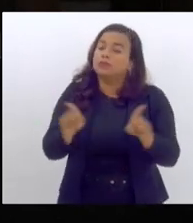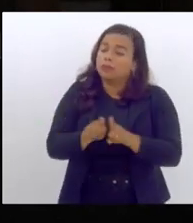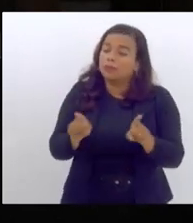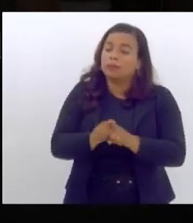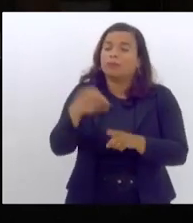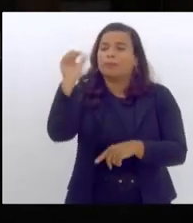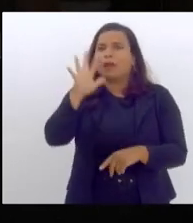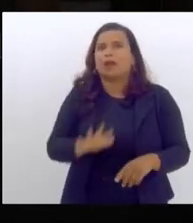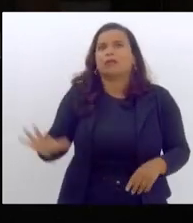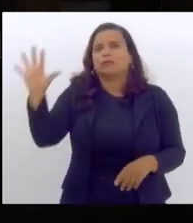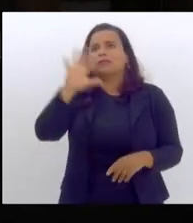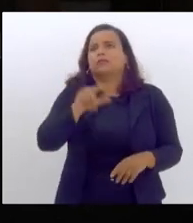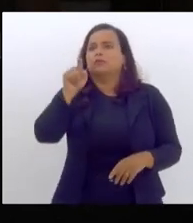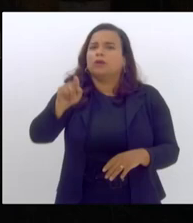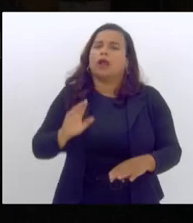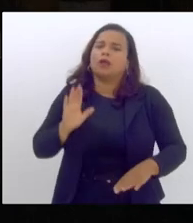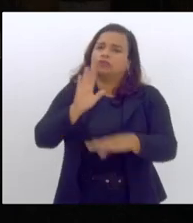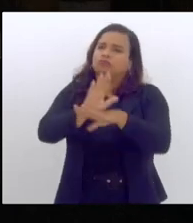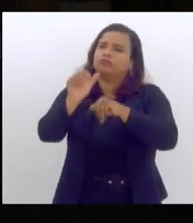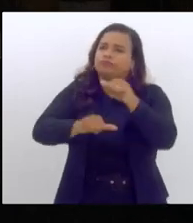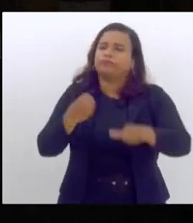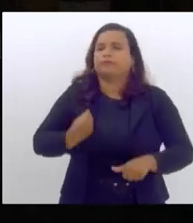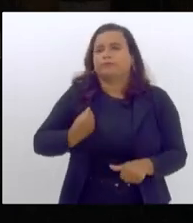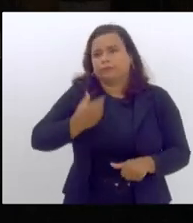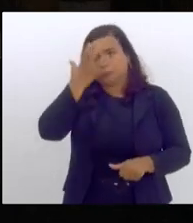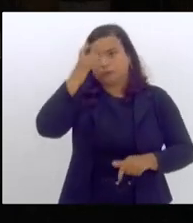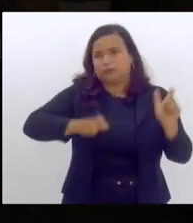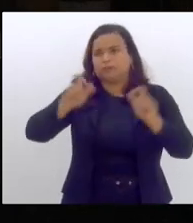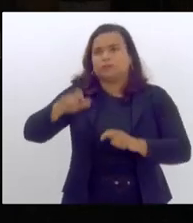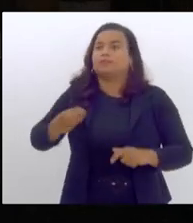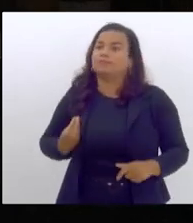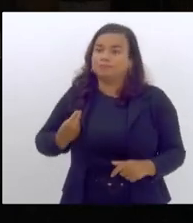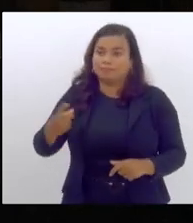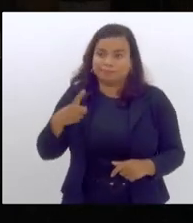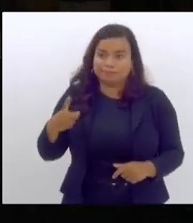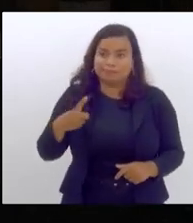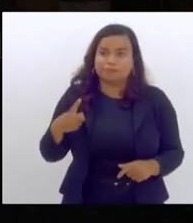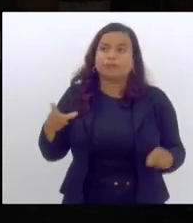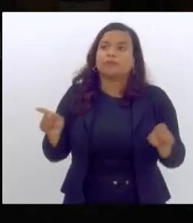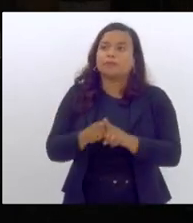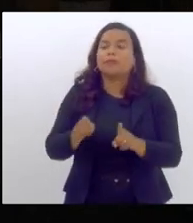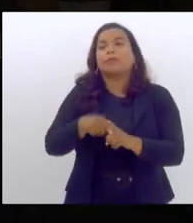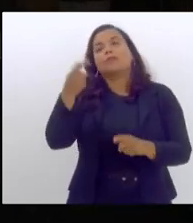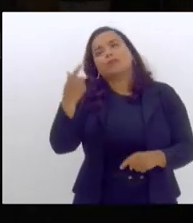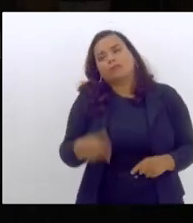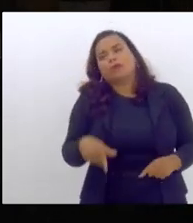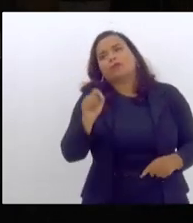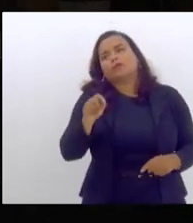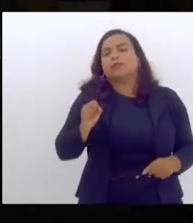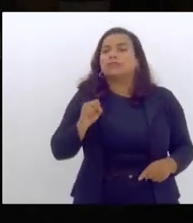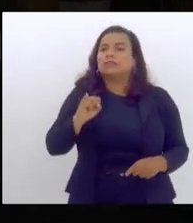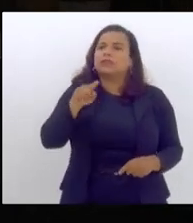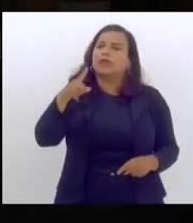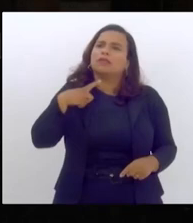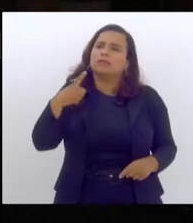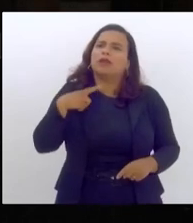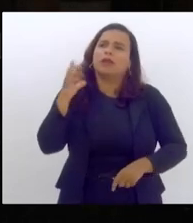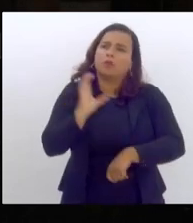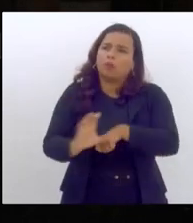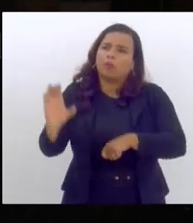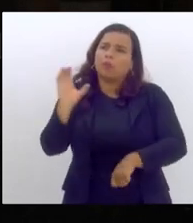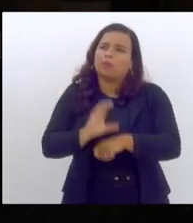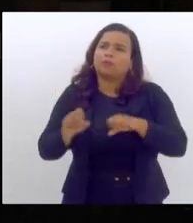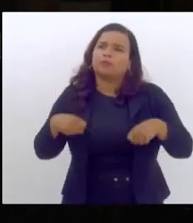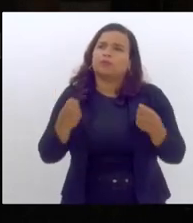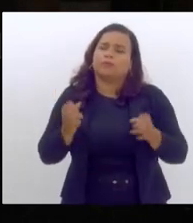isso modificou a vida das pessoas que lá estavam. Ainda mais quando você tem um curso